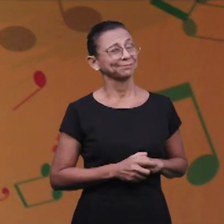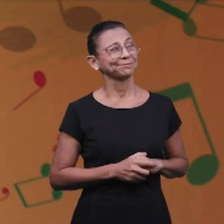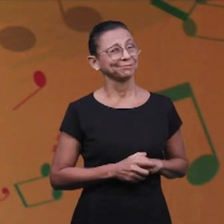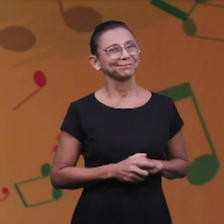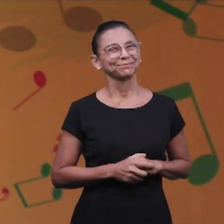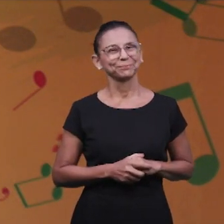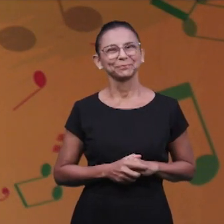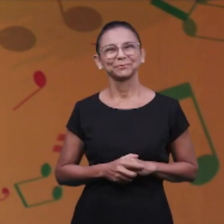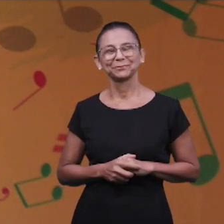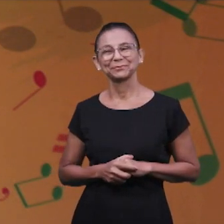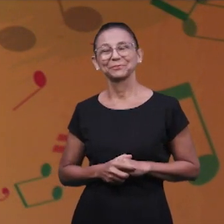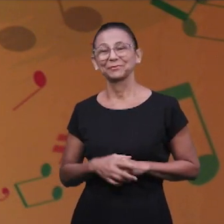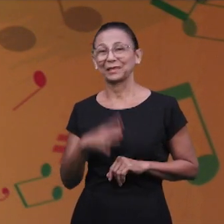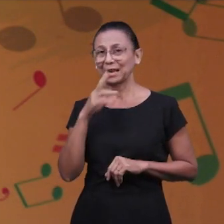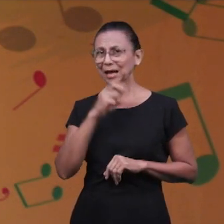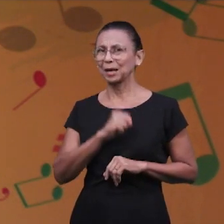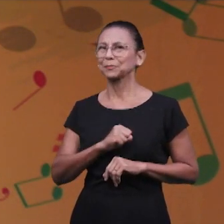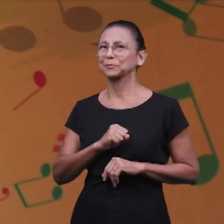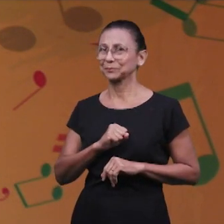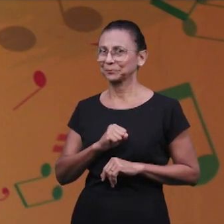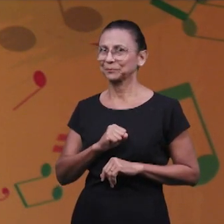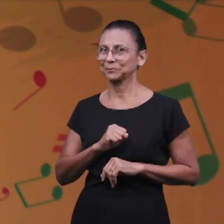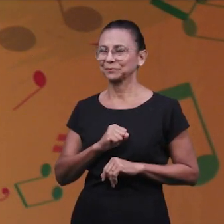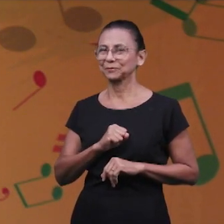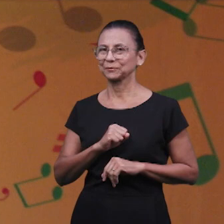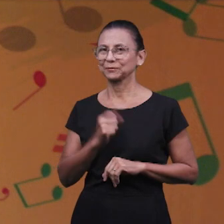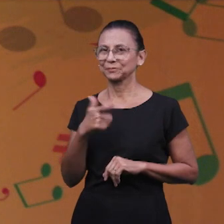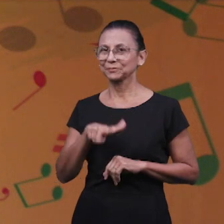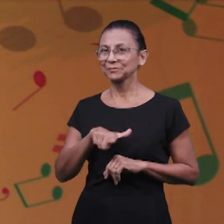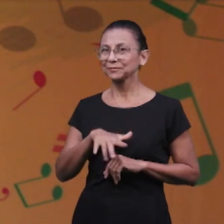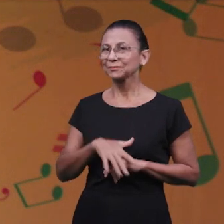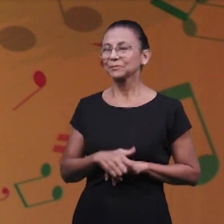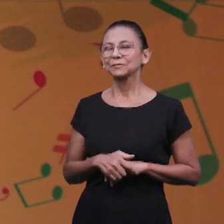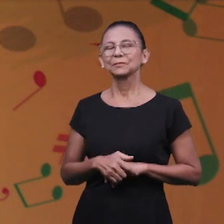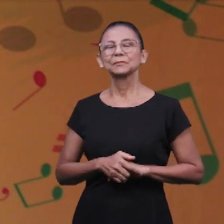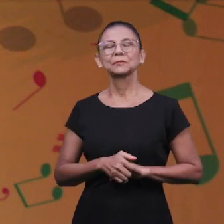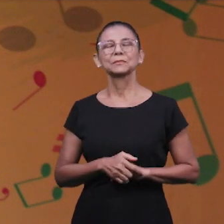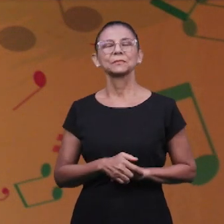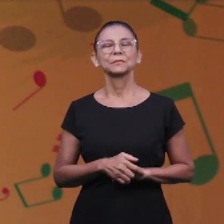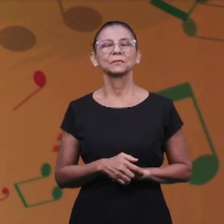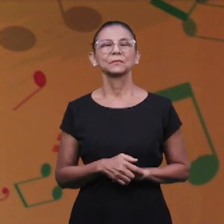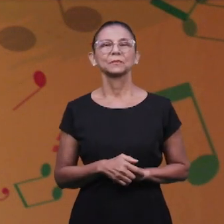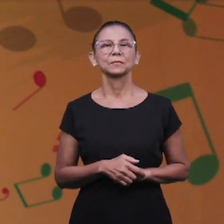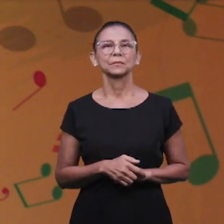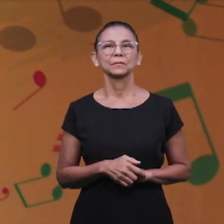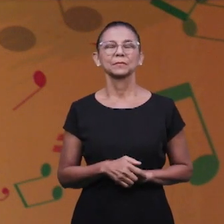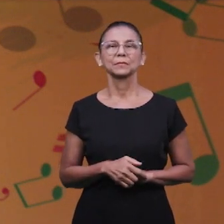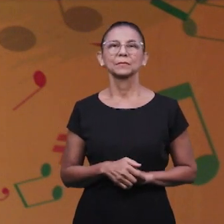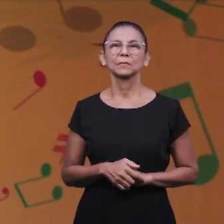Mas nós sabemos que o louvor é um pouquinho mais rapidinho. Vamos lá? Mais uma vez?